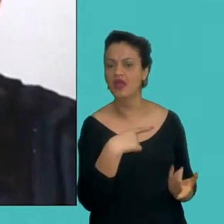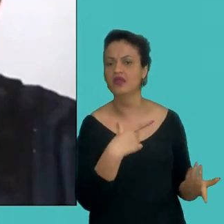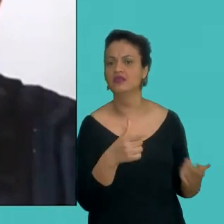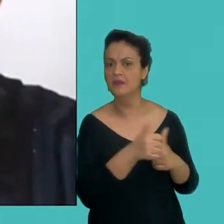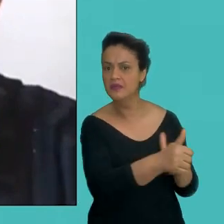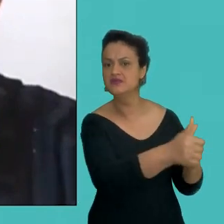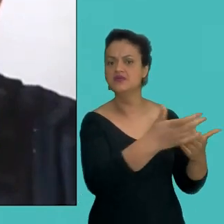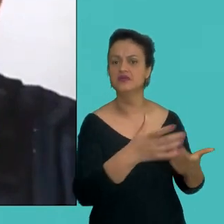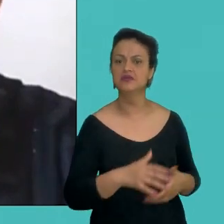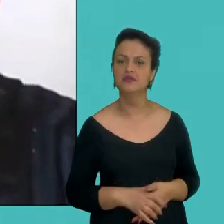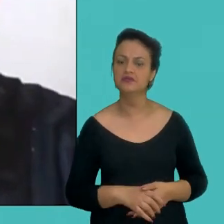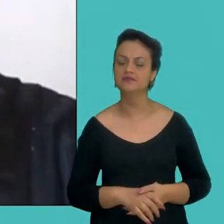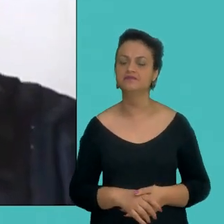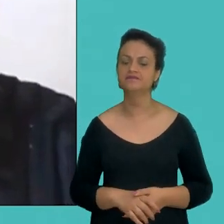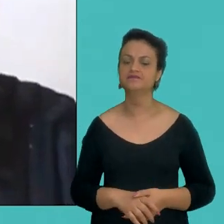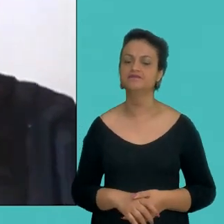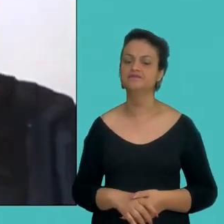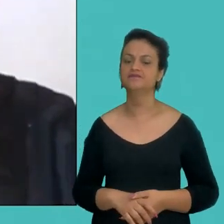tá? Desculpem.